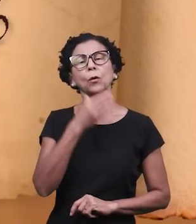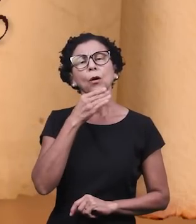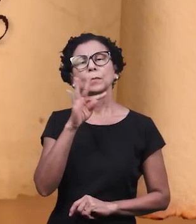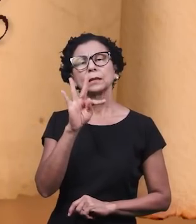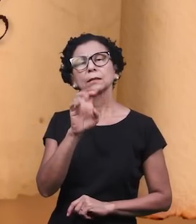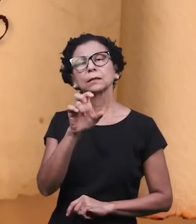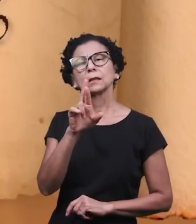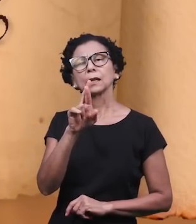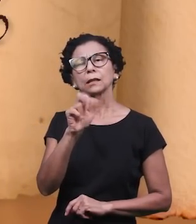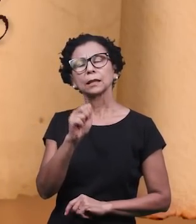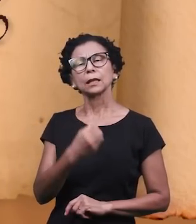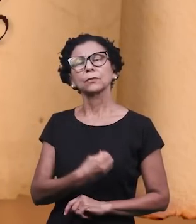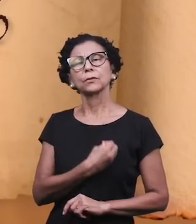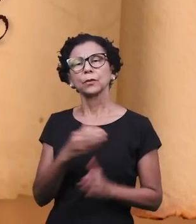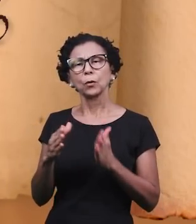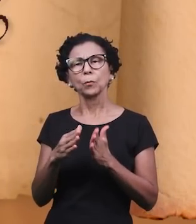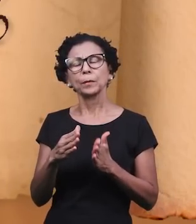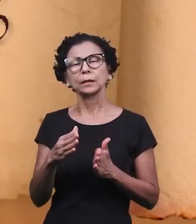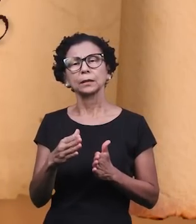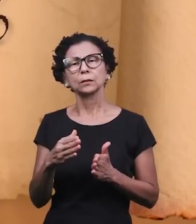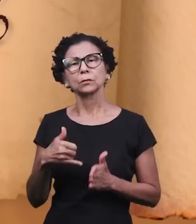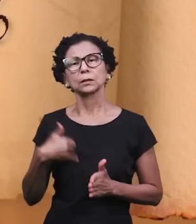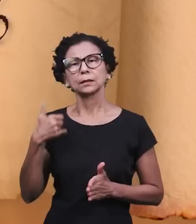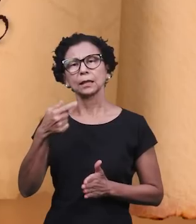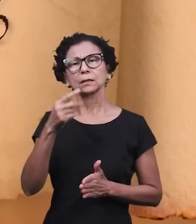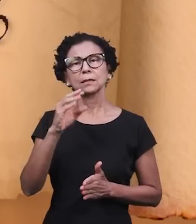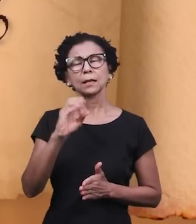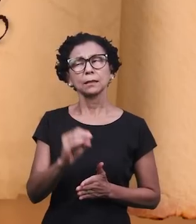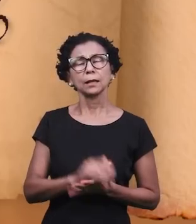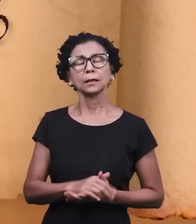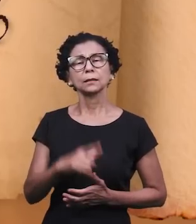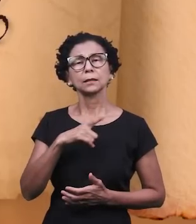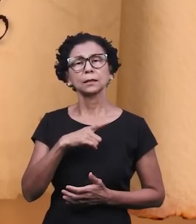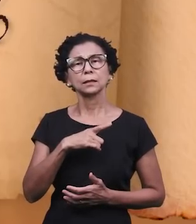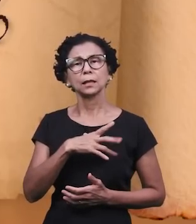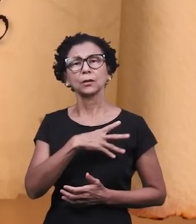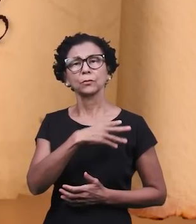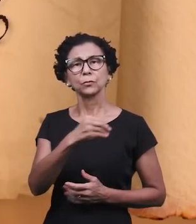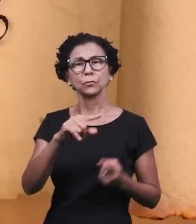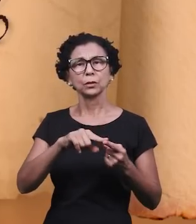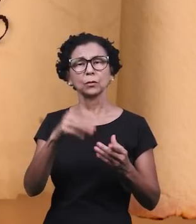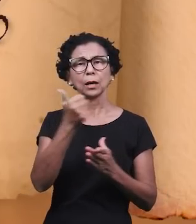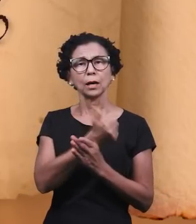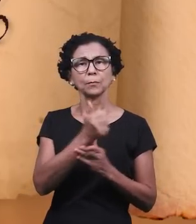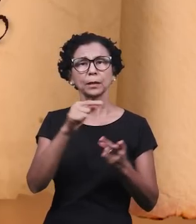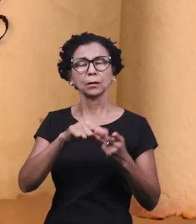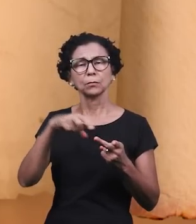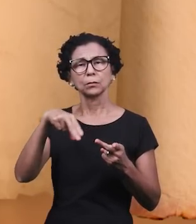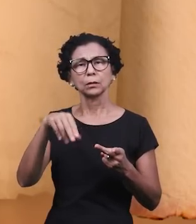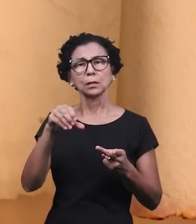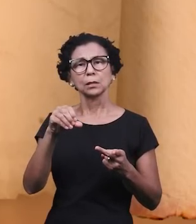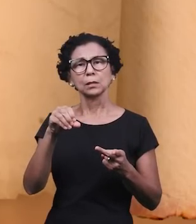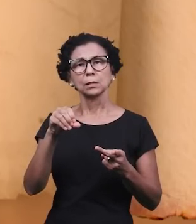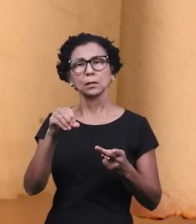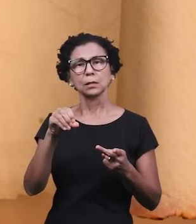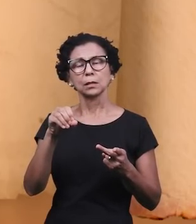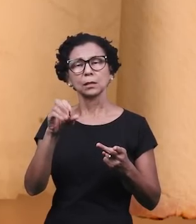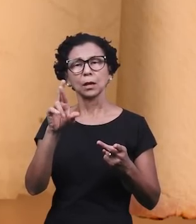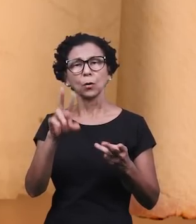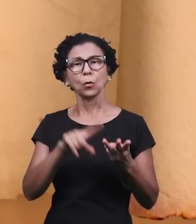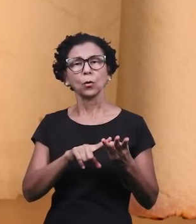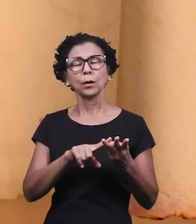coisa profunda e de grande poder. Vamos dizer assim, como Abraão estava na presença do Senhor, o Senhor disse: